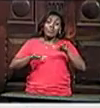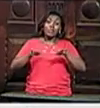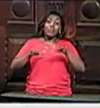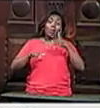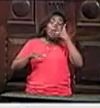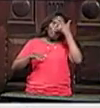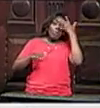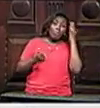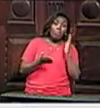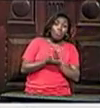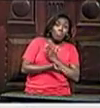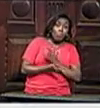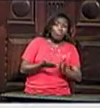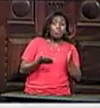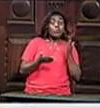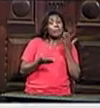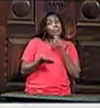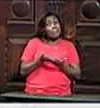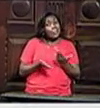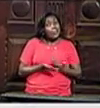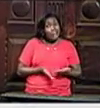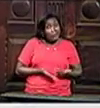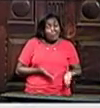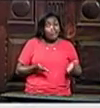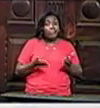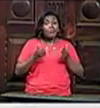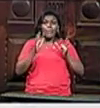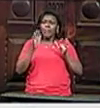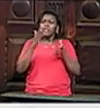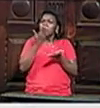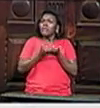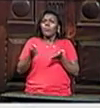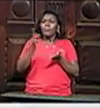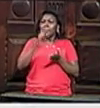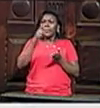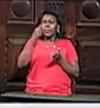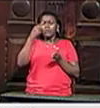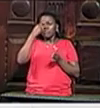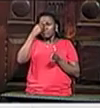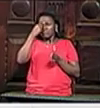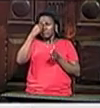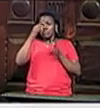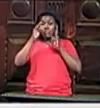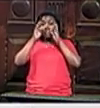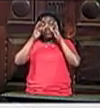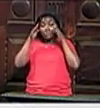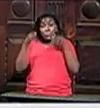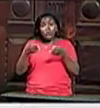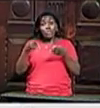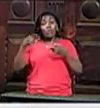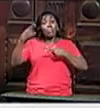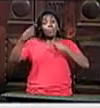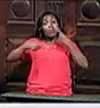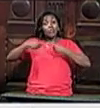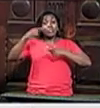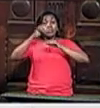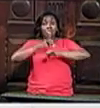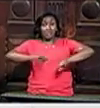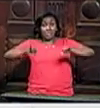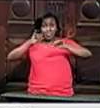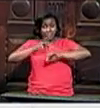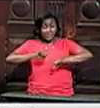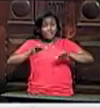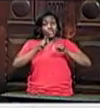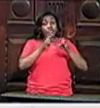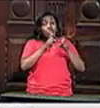pagando o preço eleitoral por isso mas não perder de vista a possibilidade politizar a campanha e fazer a discussão que não